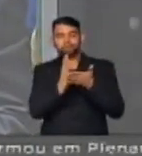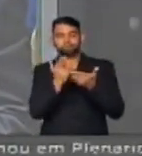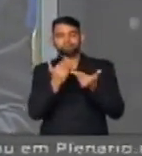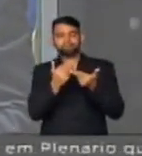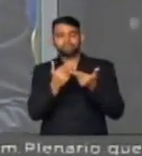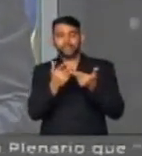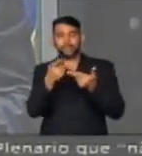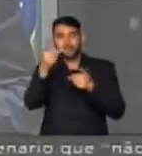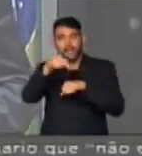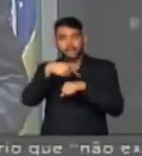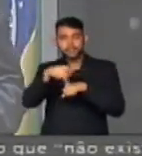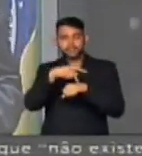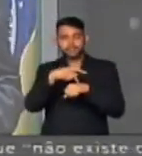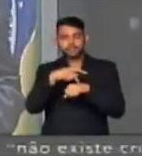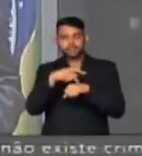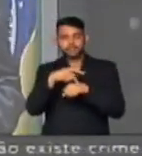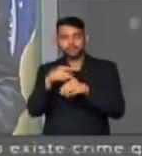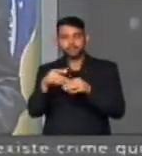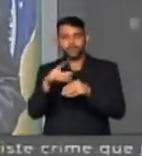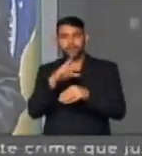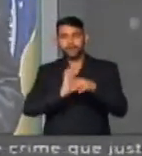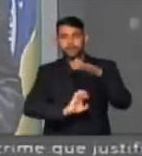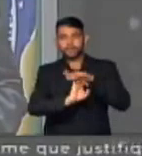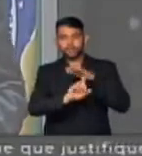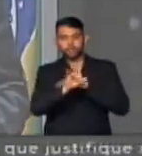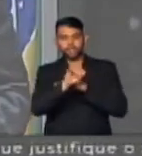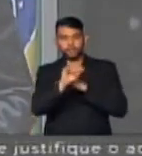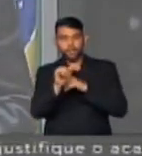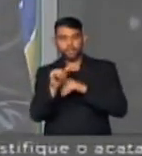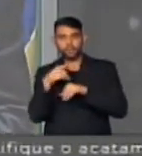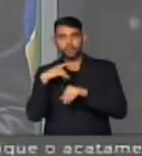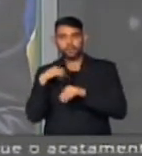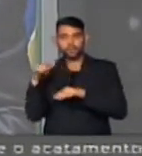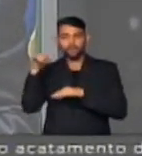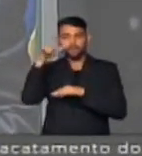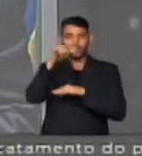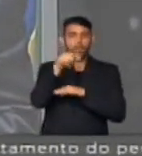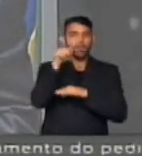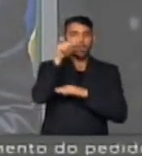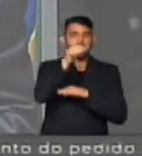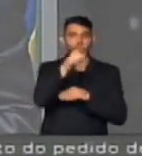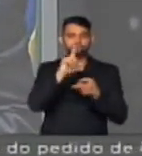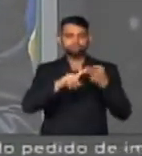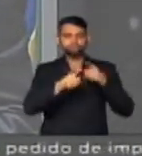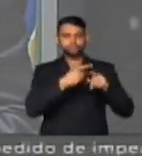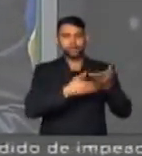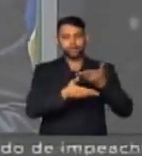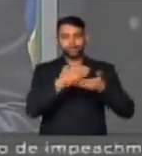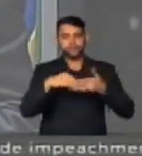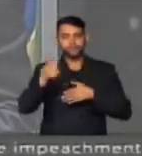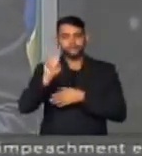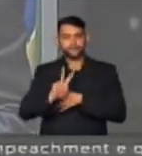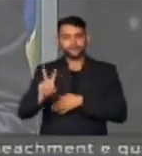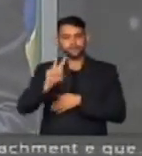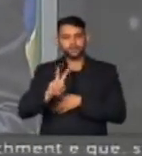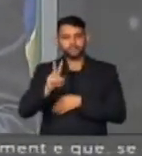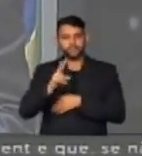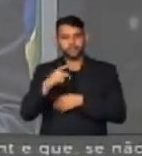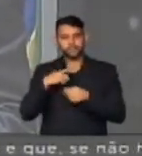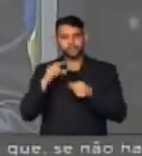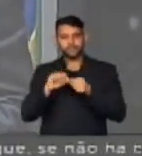internacional pegava a Odebrecht, botava no aviãozinho e ia ali negociar com a Venezuela para